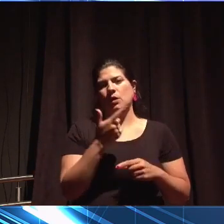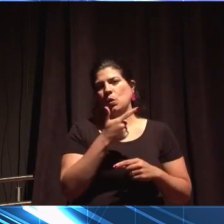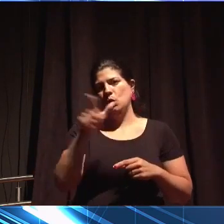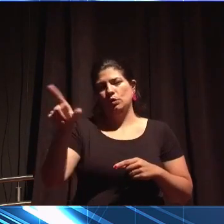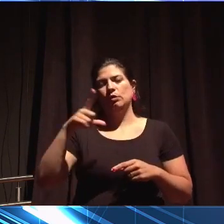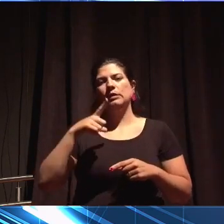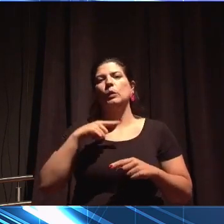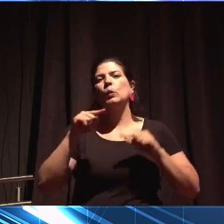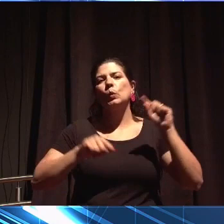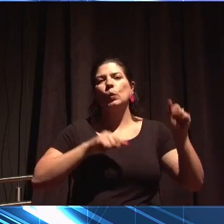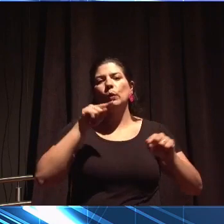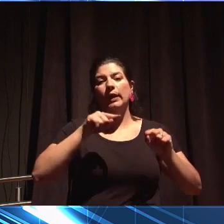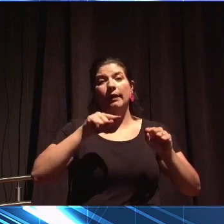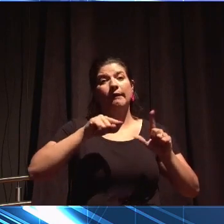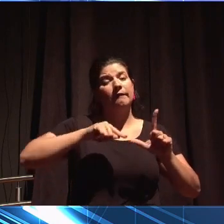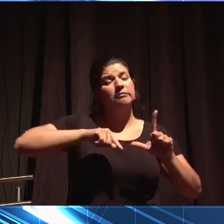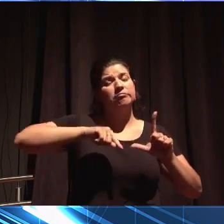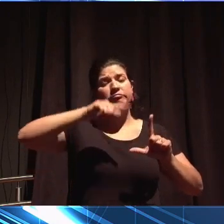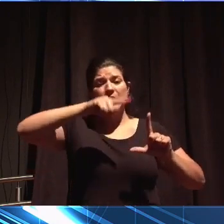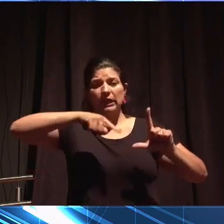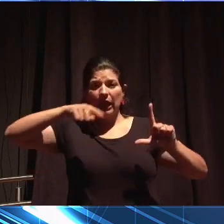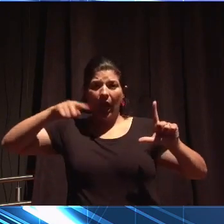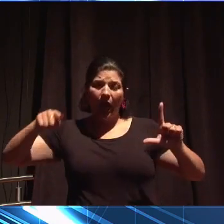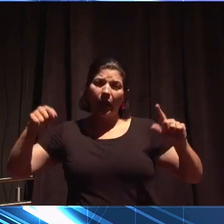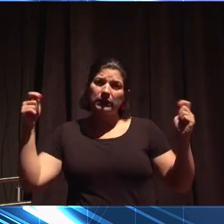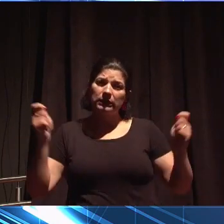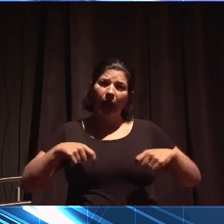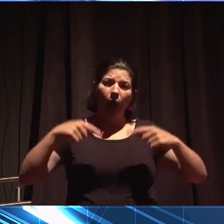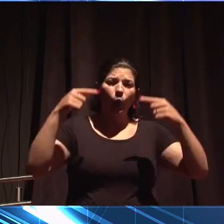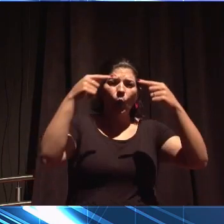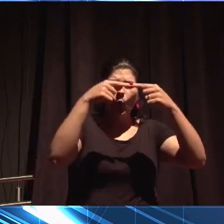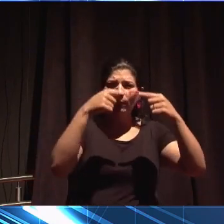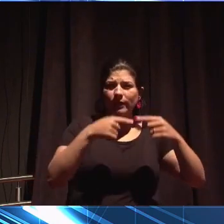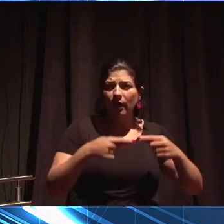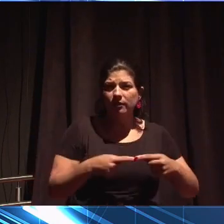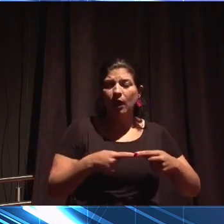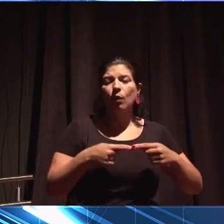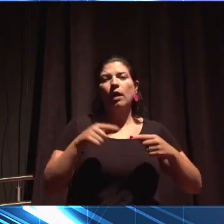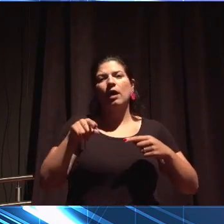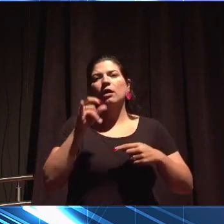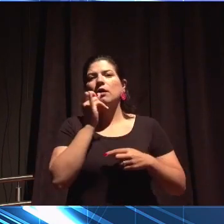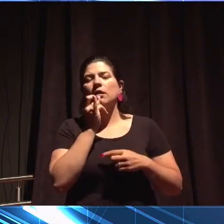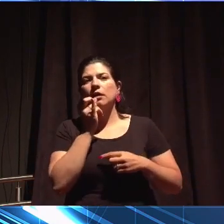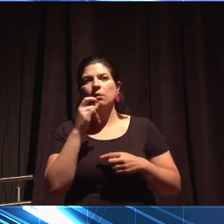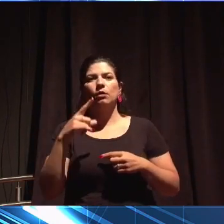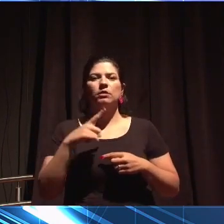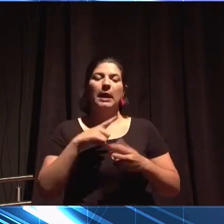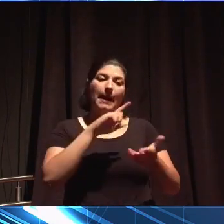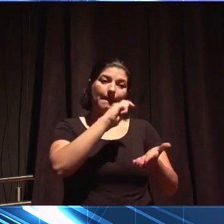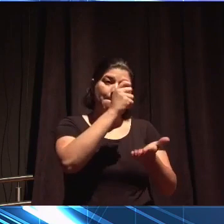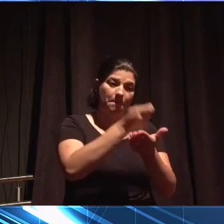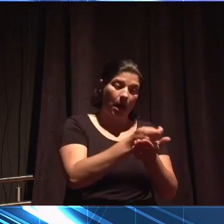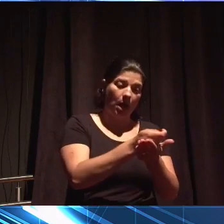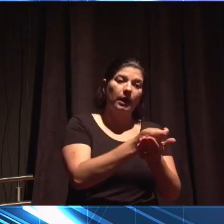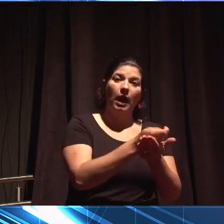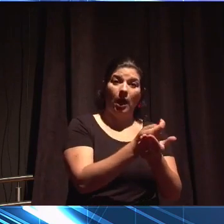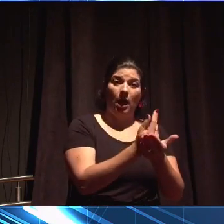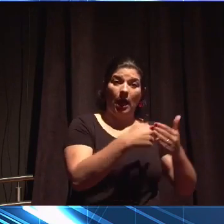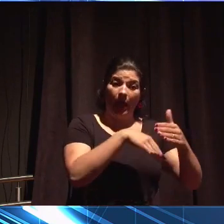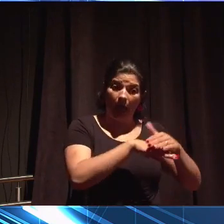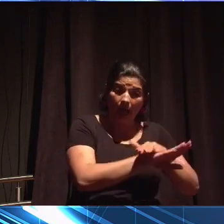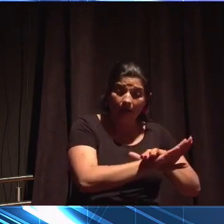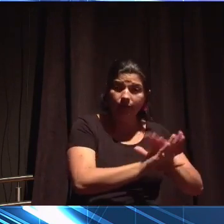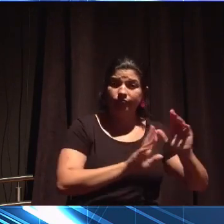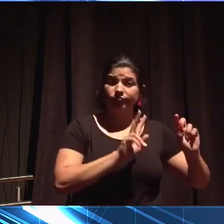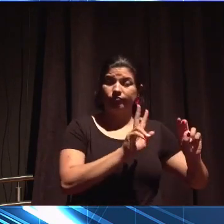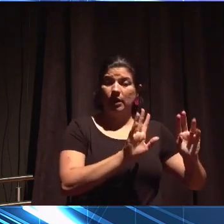de escalabilidade, né? Que a gente pode fazer a combinação ali de, talvez, instâncias que a gente pague por reserva e algumas